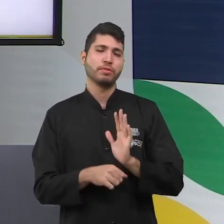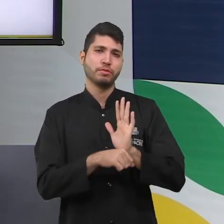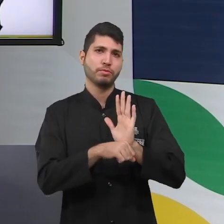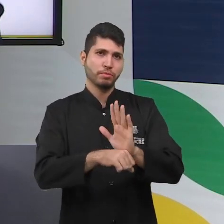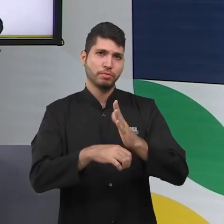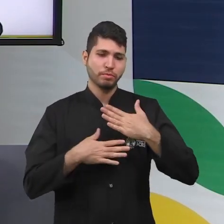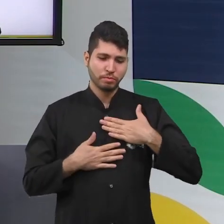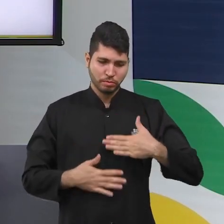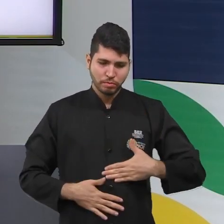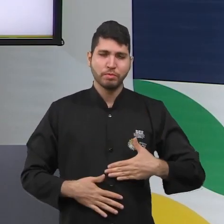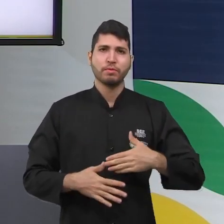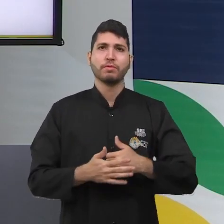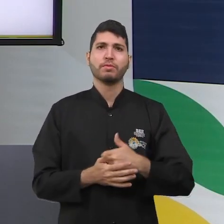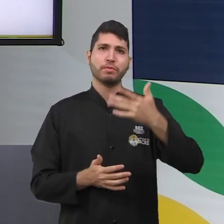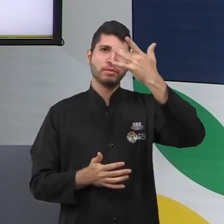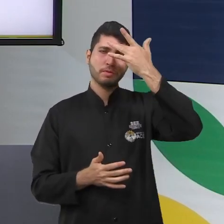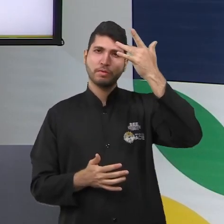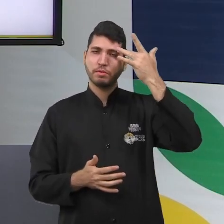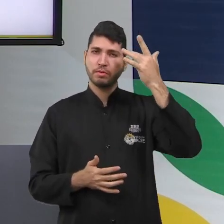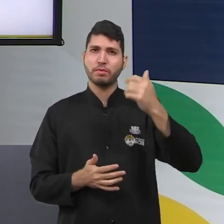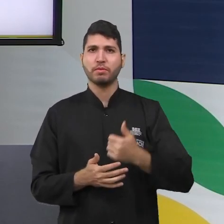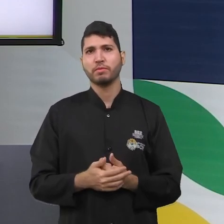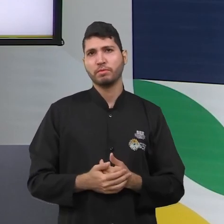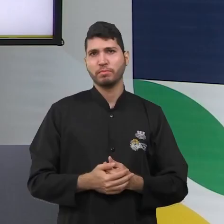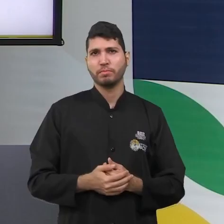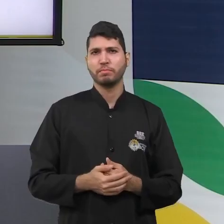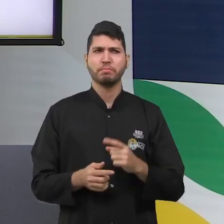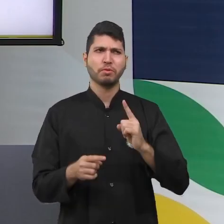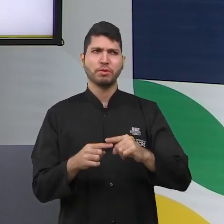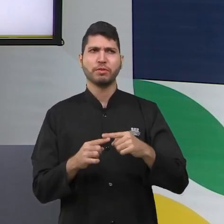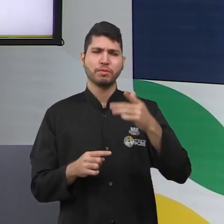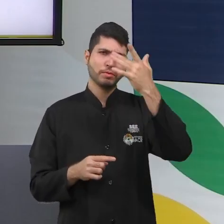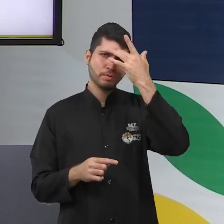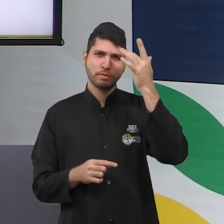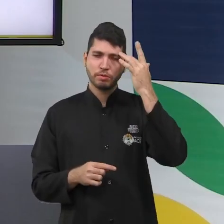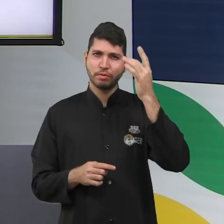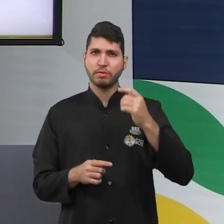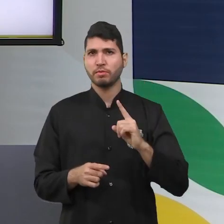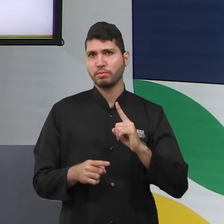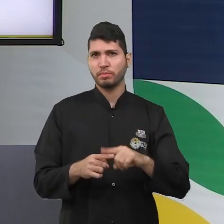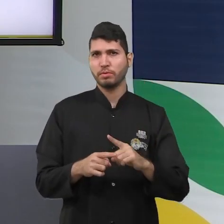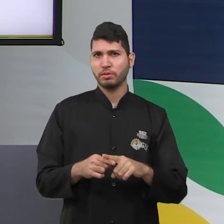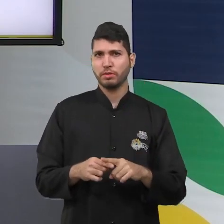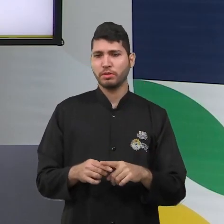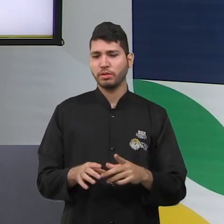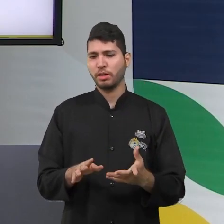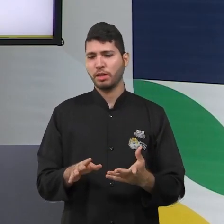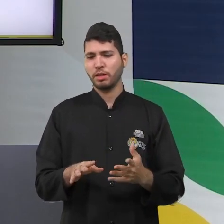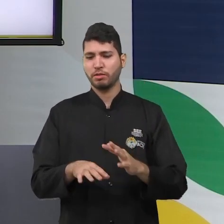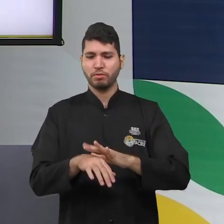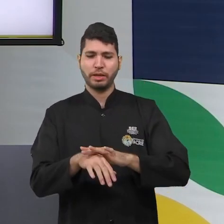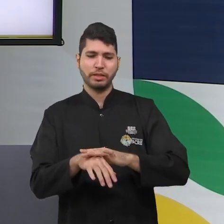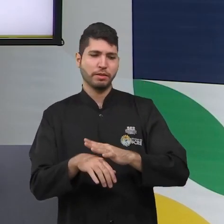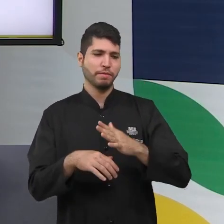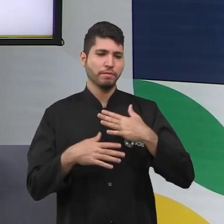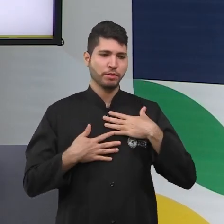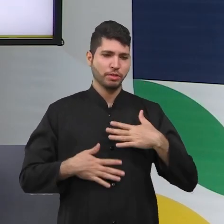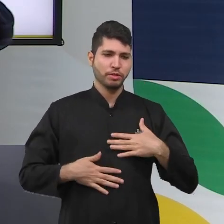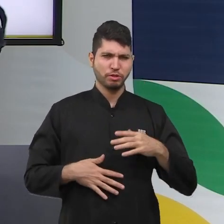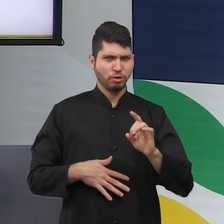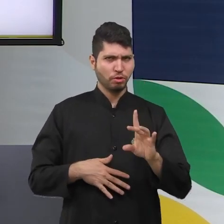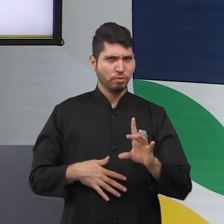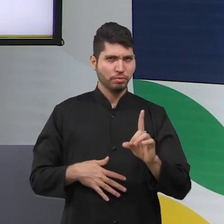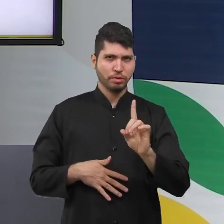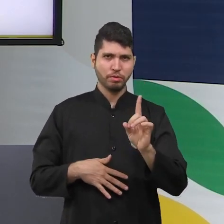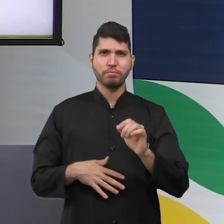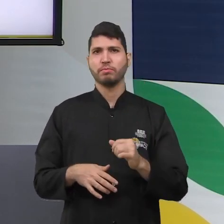não só físico, mental também. Mas por que mental? Porque não existe apenas doença física. Ah, eu tô com dor no cotovelo, vou fazer ali